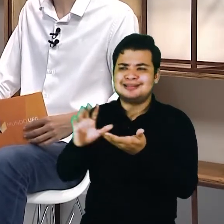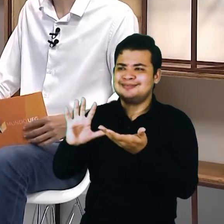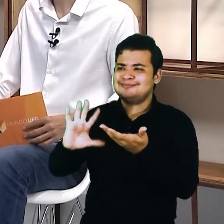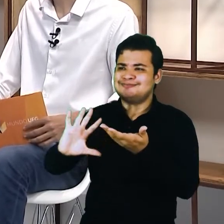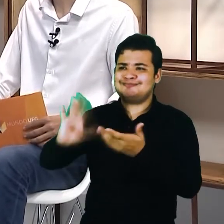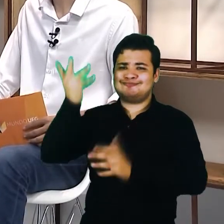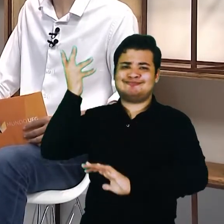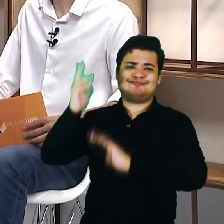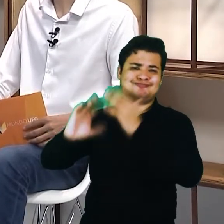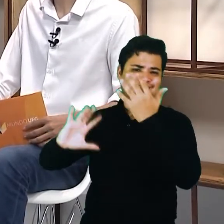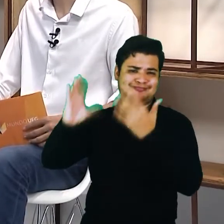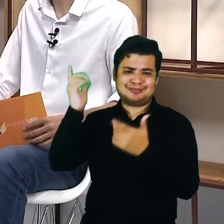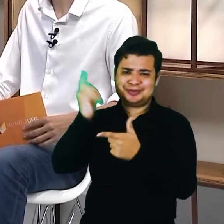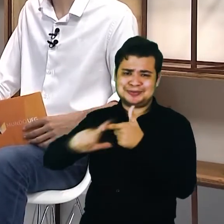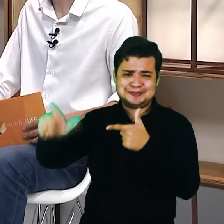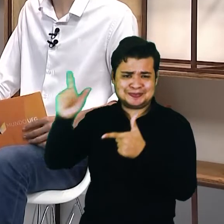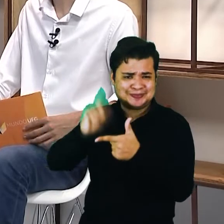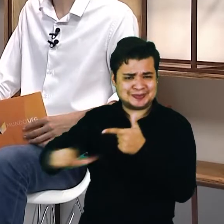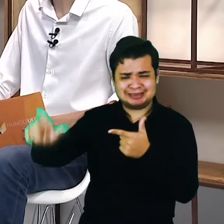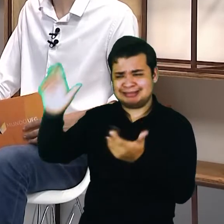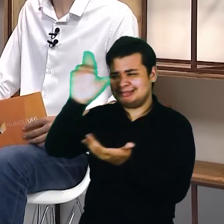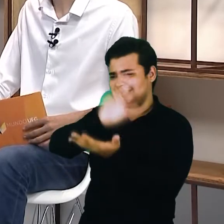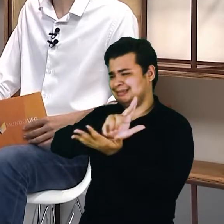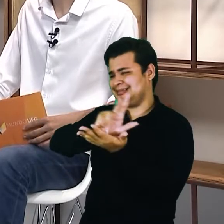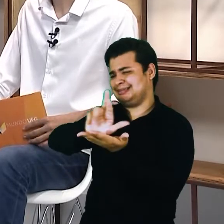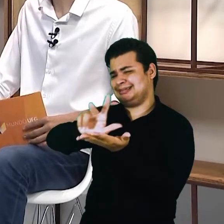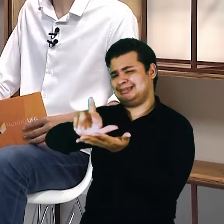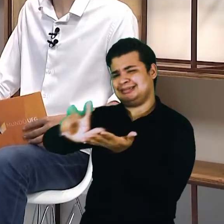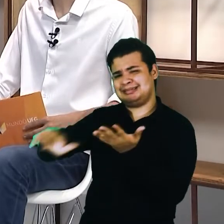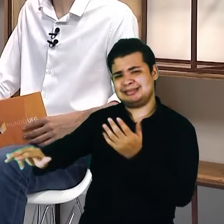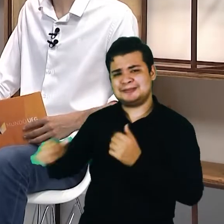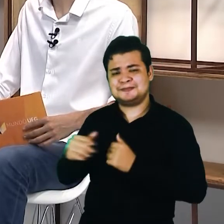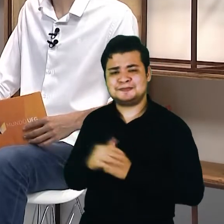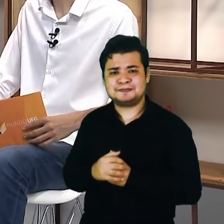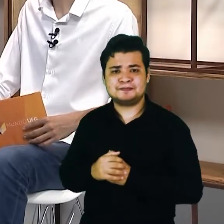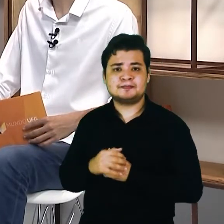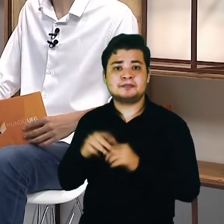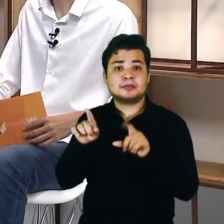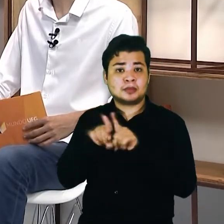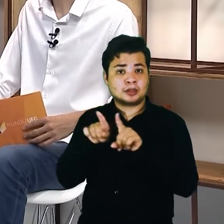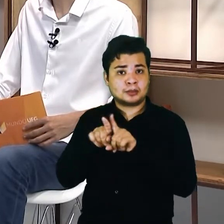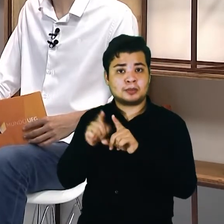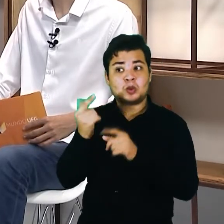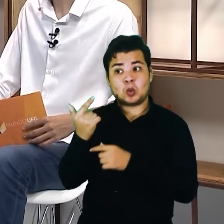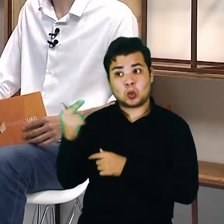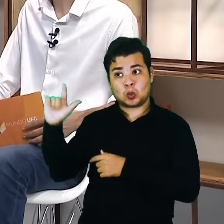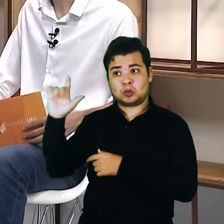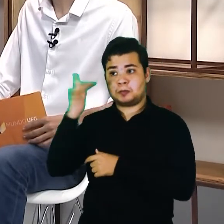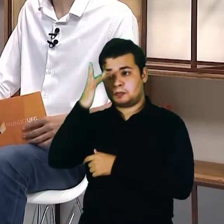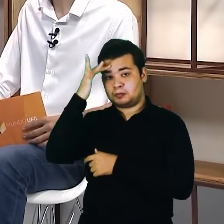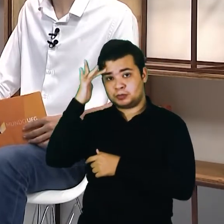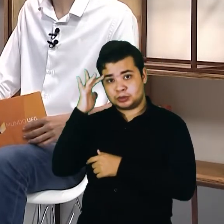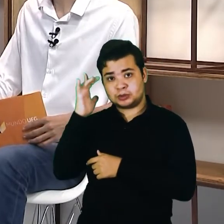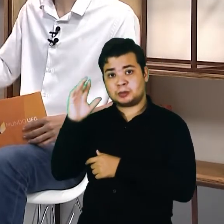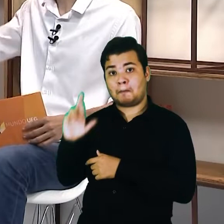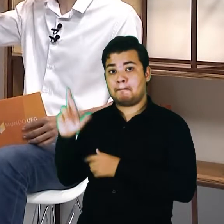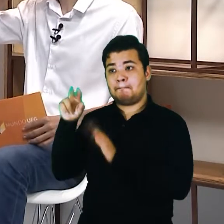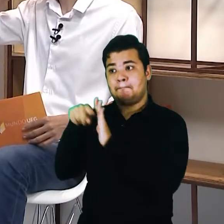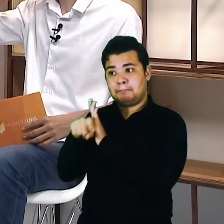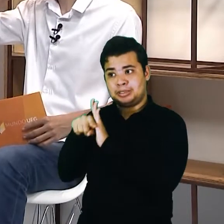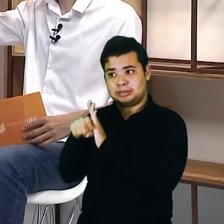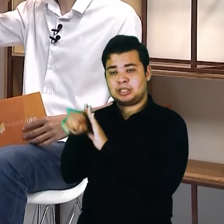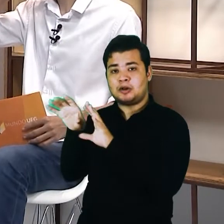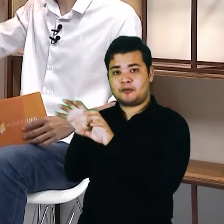mundo, as dificuldades, né? Houve um outro pesquisador, que inclusive é formado aí